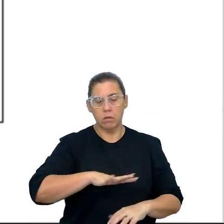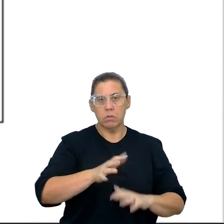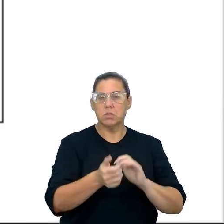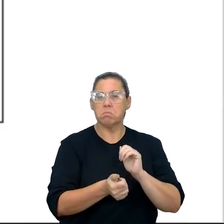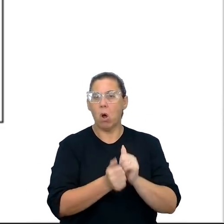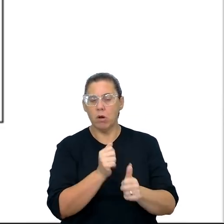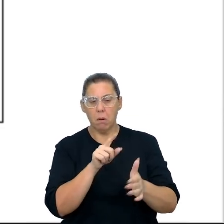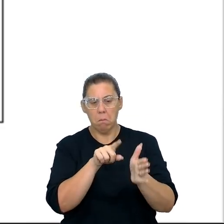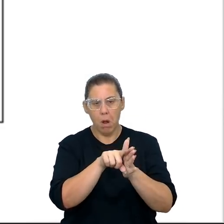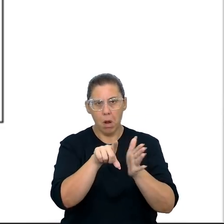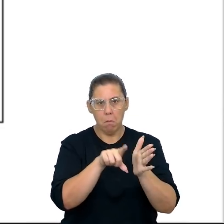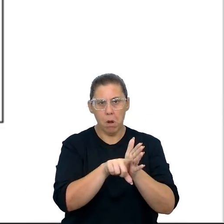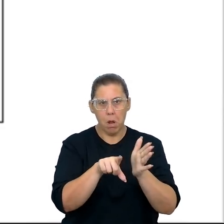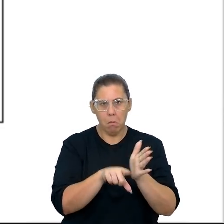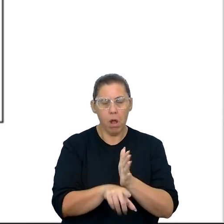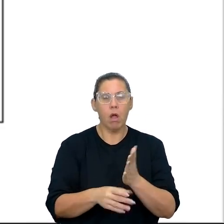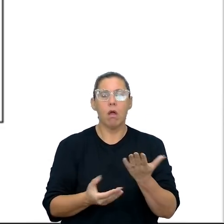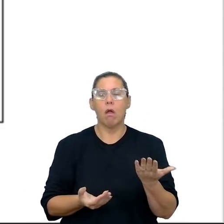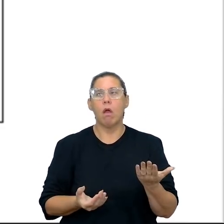façam perguntas para elas como assim,